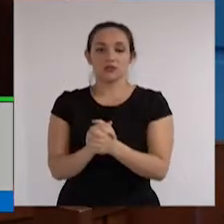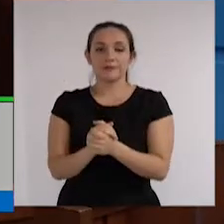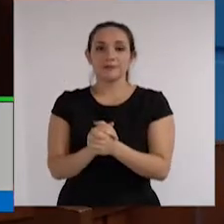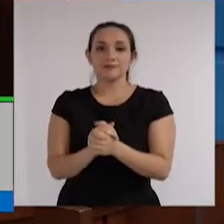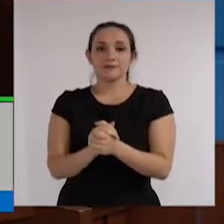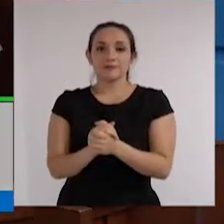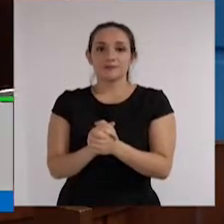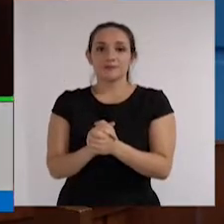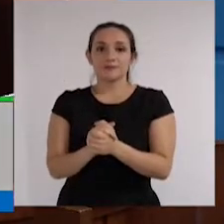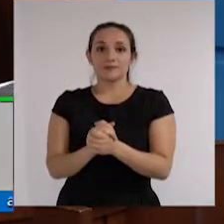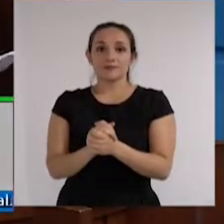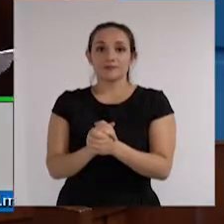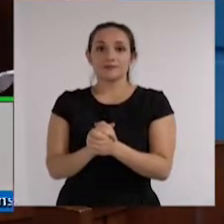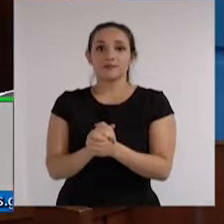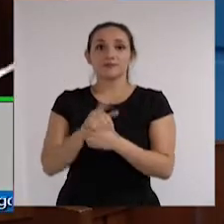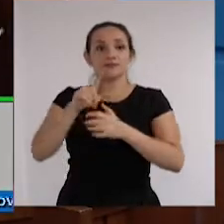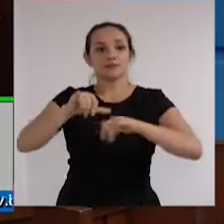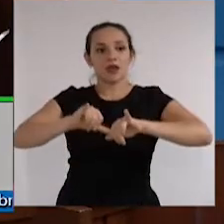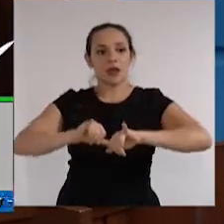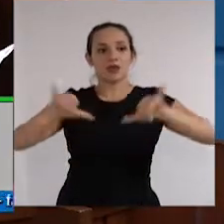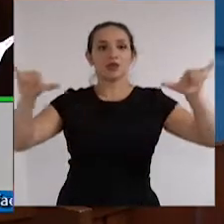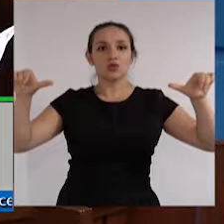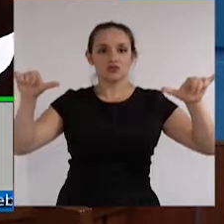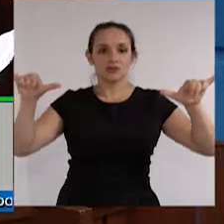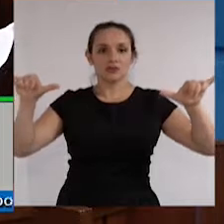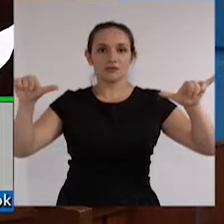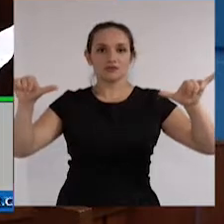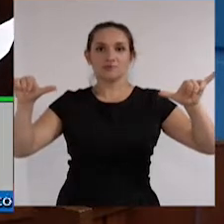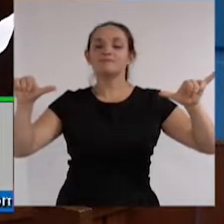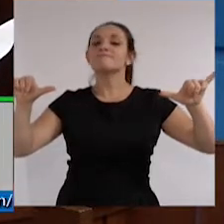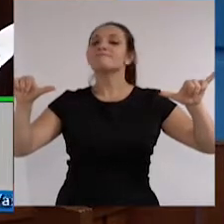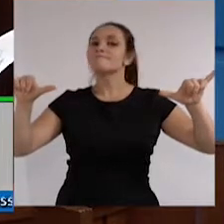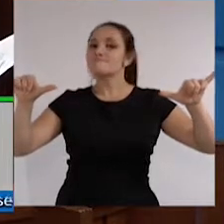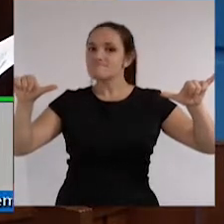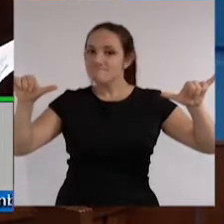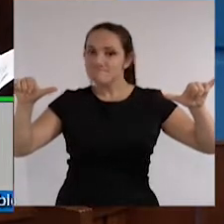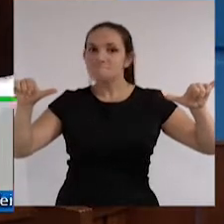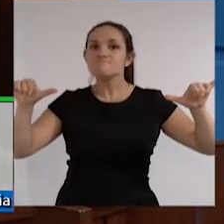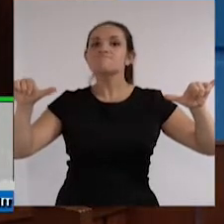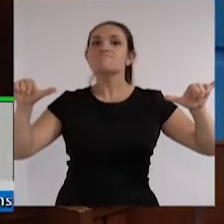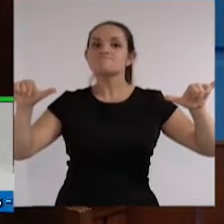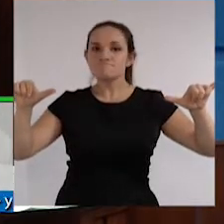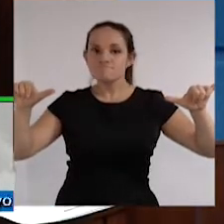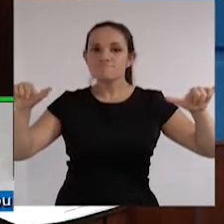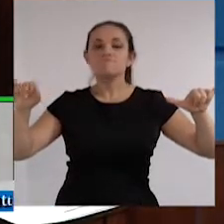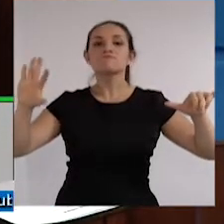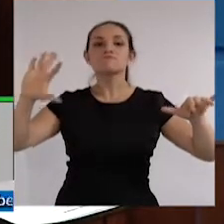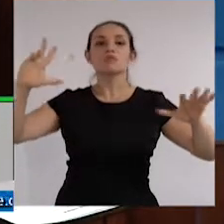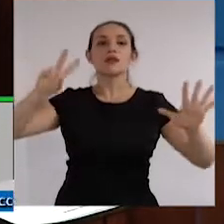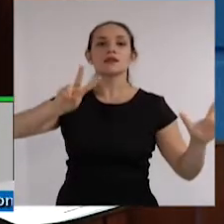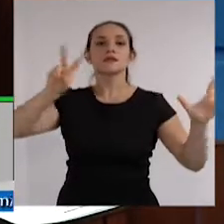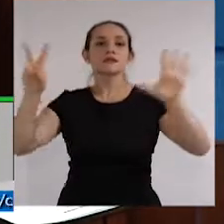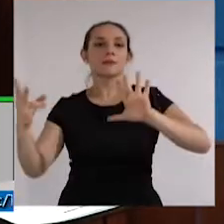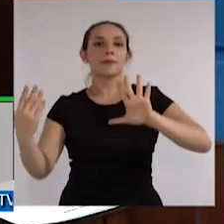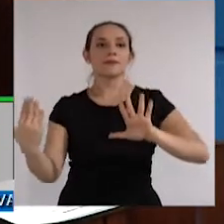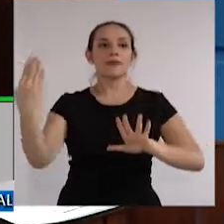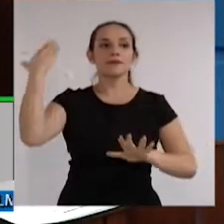a notícia bombástica que foi veiculada na semana